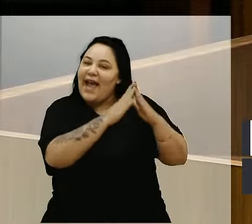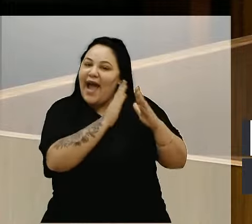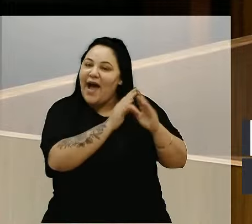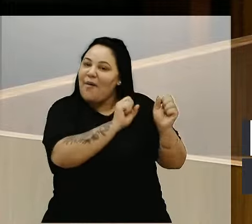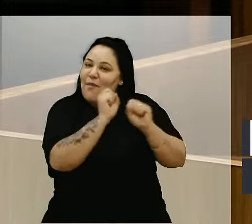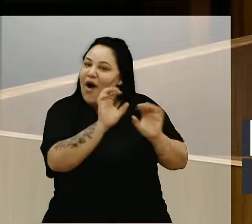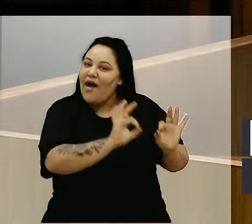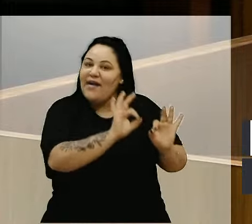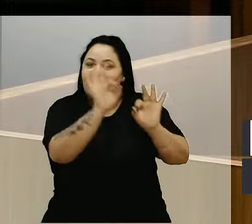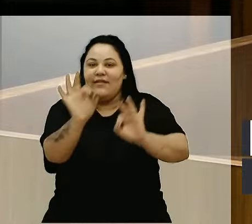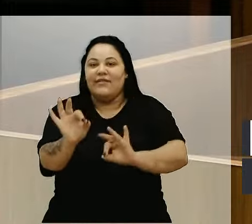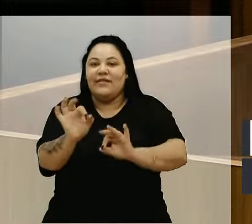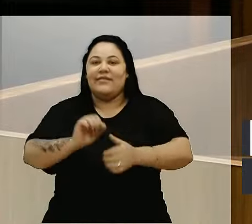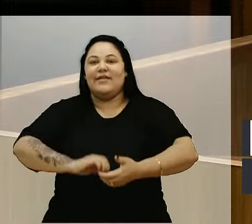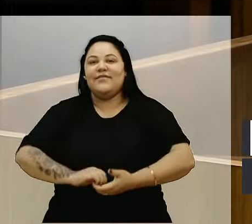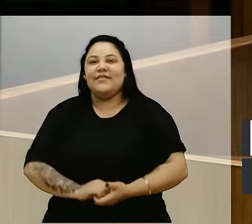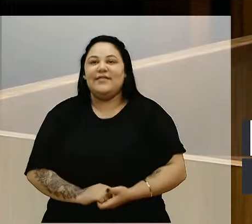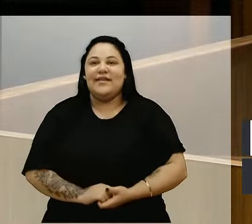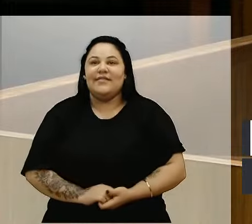acompanhar. Por favor.